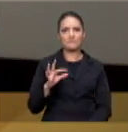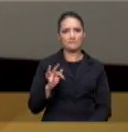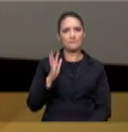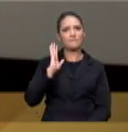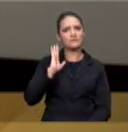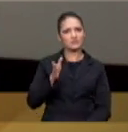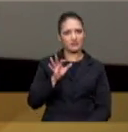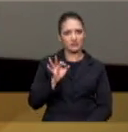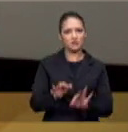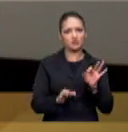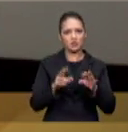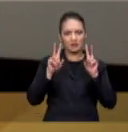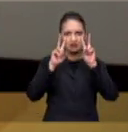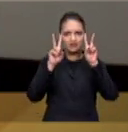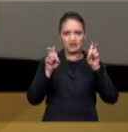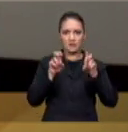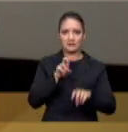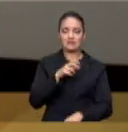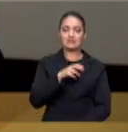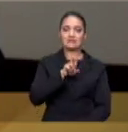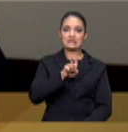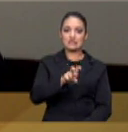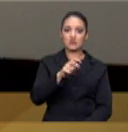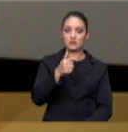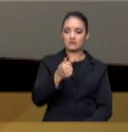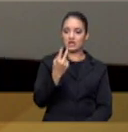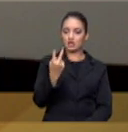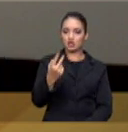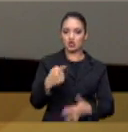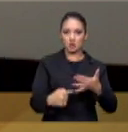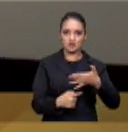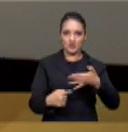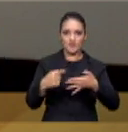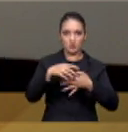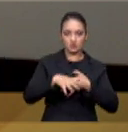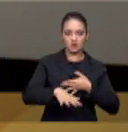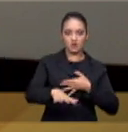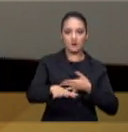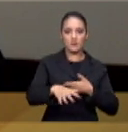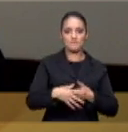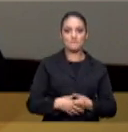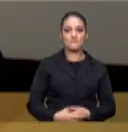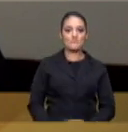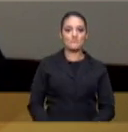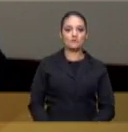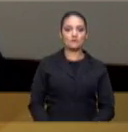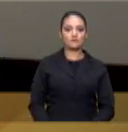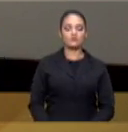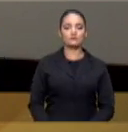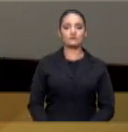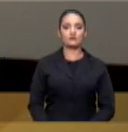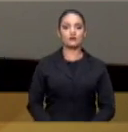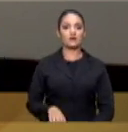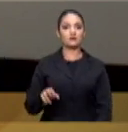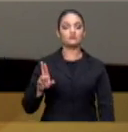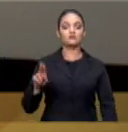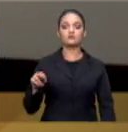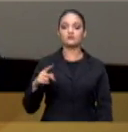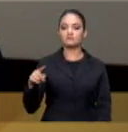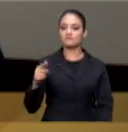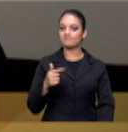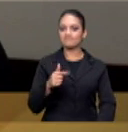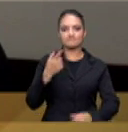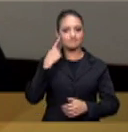no tema 572, tema da repercussão geral número 572, que não há interesse da União